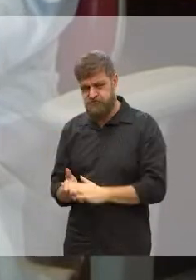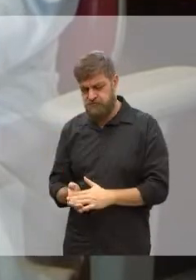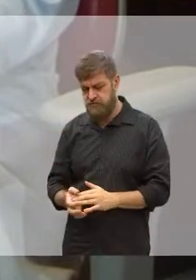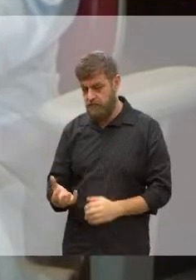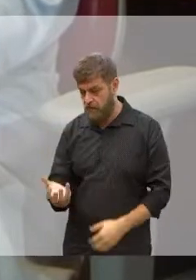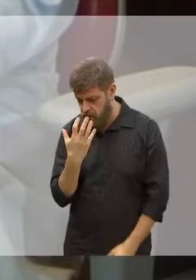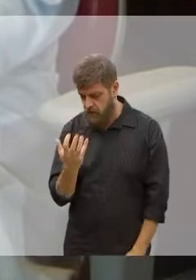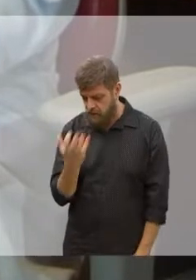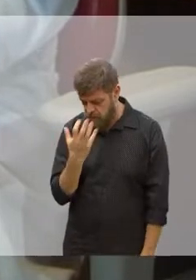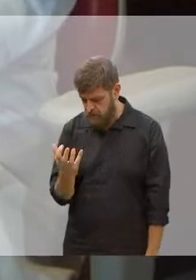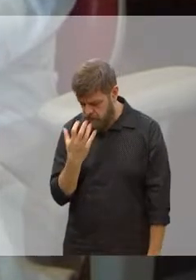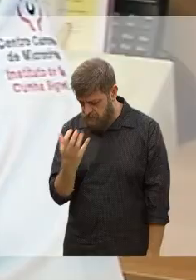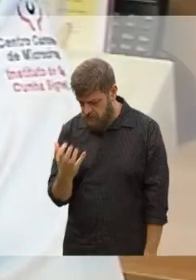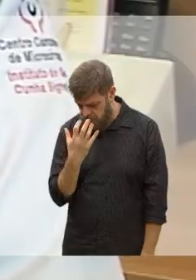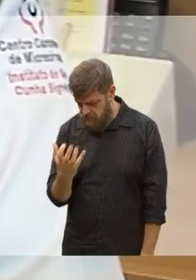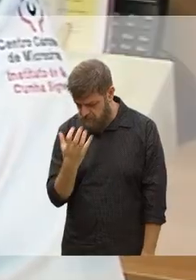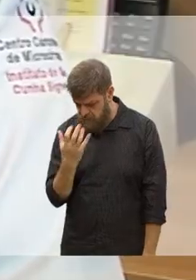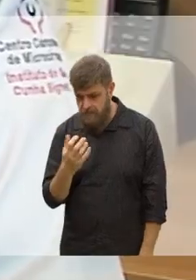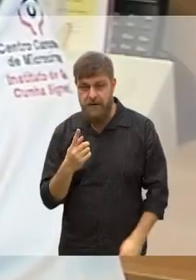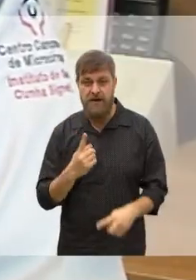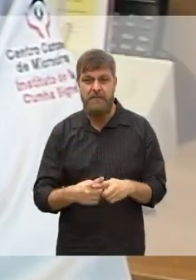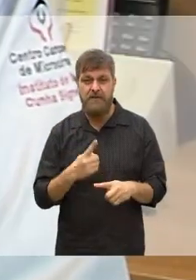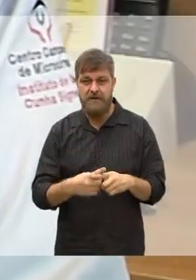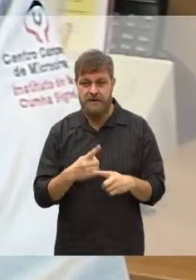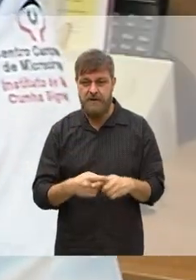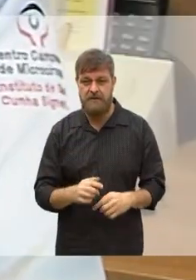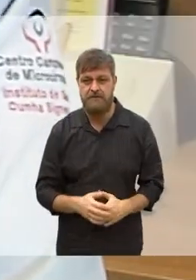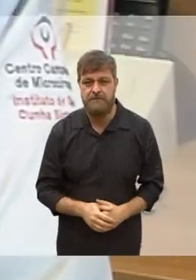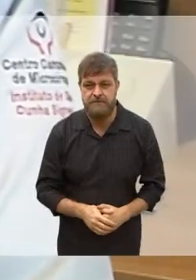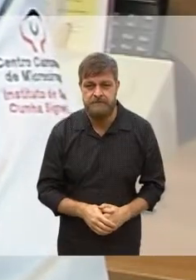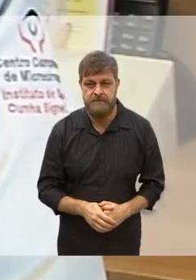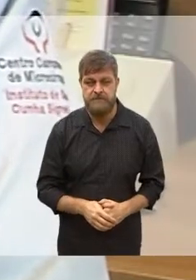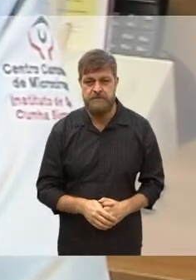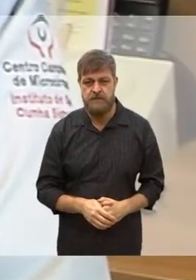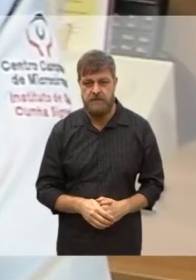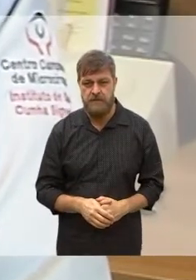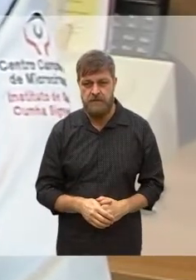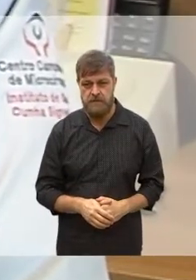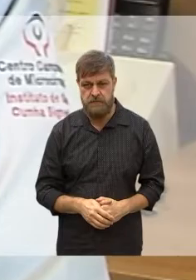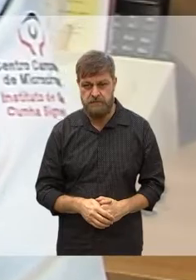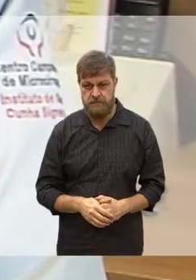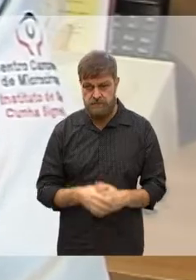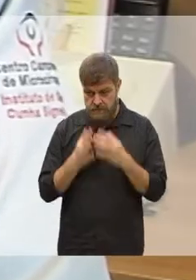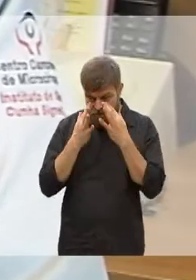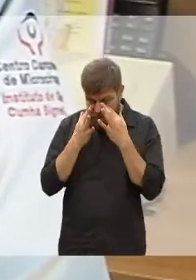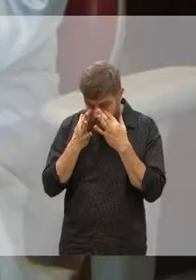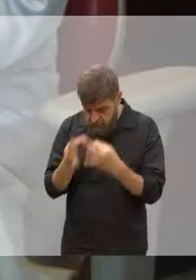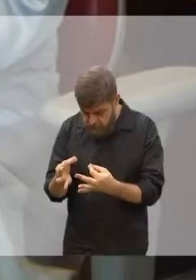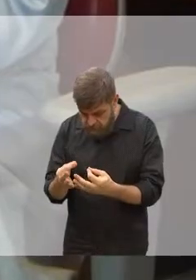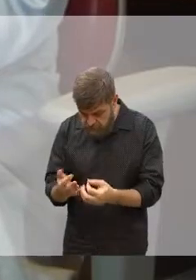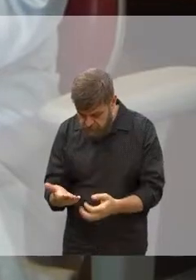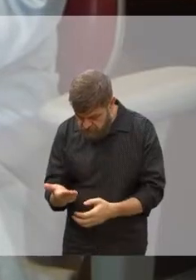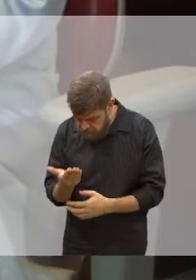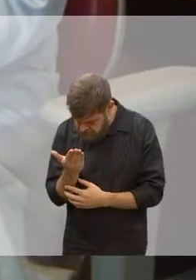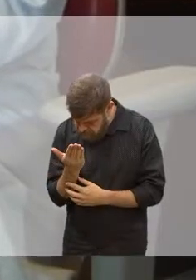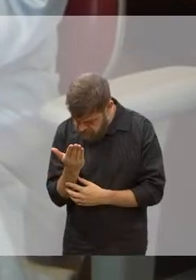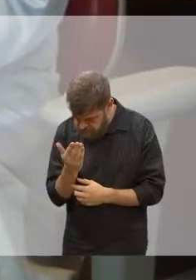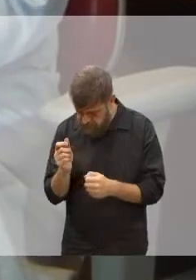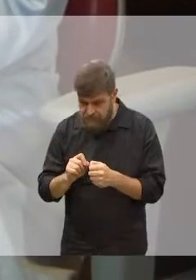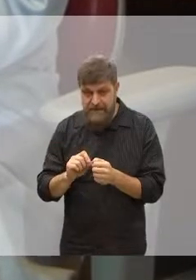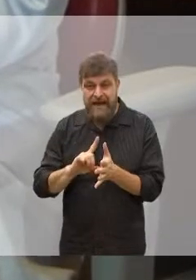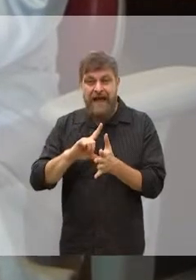estímulo, principalmente porque esse foco constante para perto vai provocar